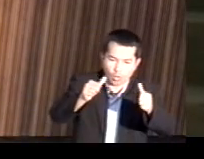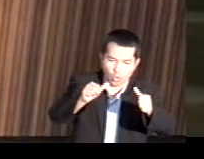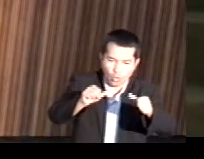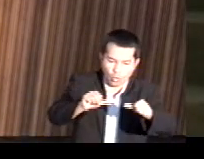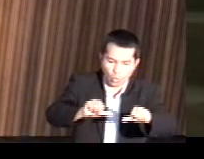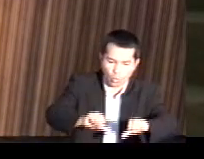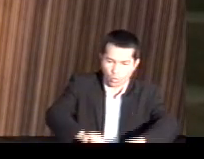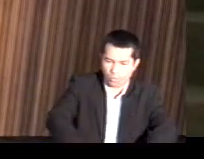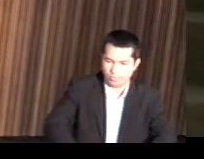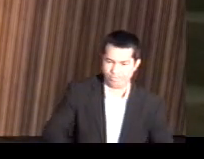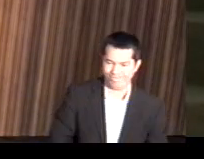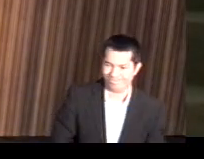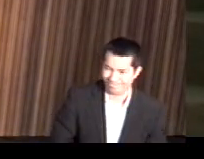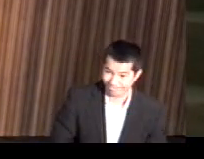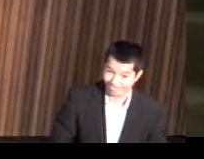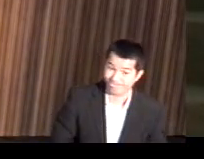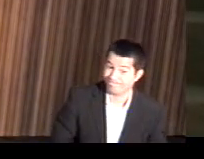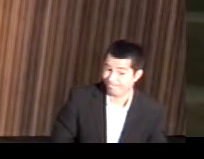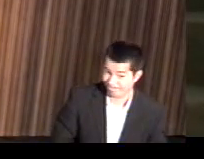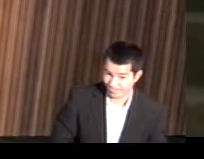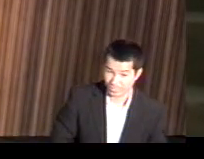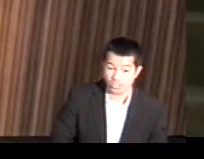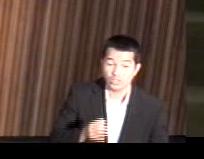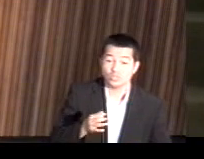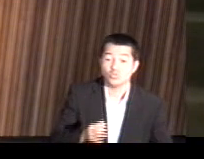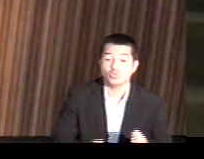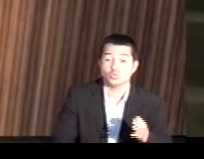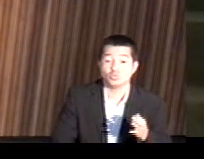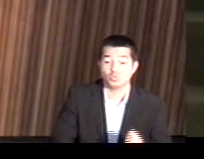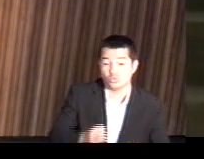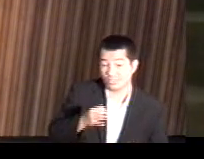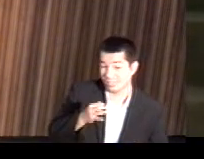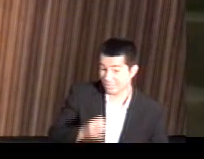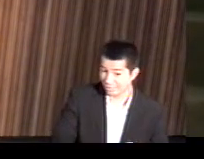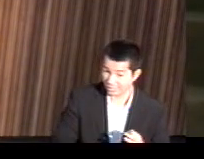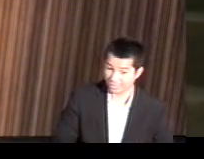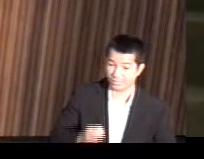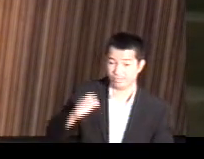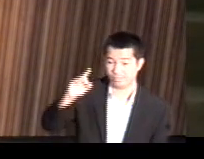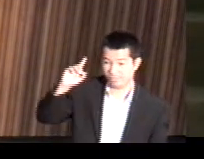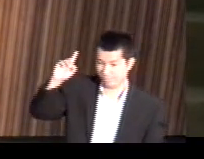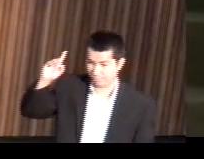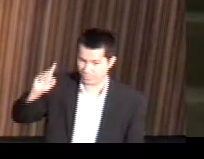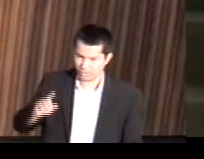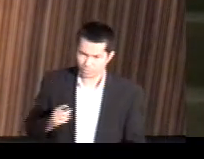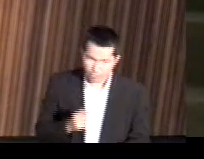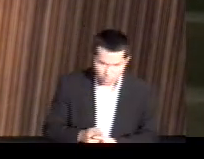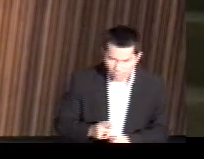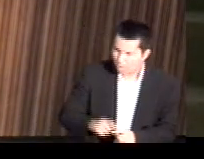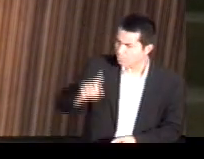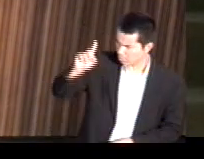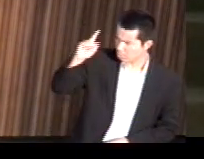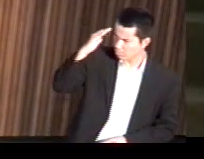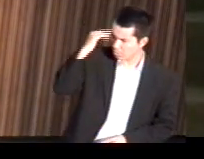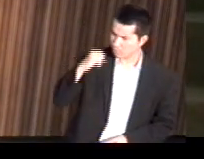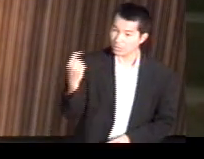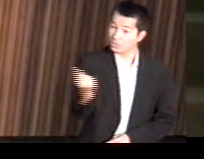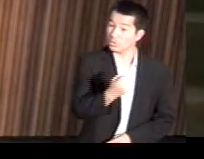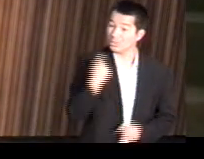isso vai acontecer no juízo final, mas ele intervém e diz assim: se eu não colocar um limite agora,